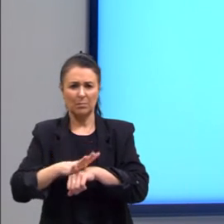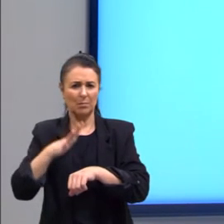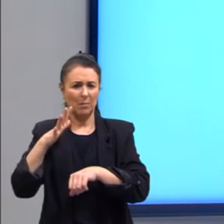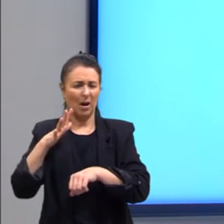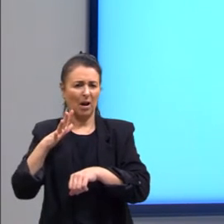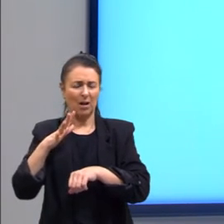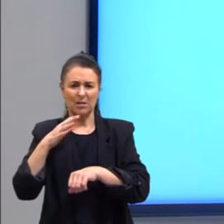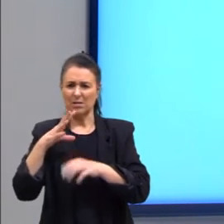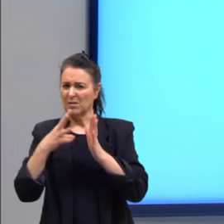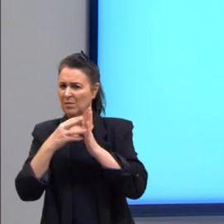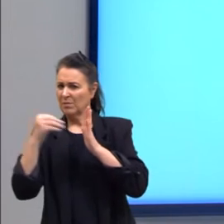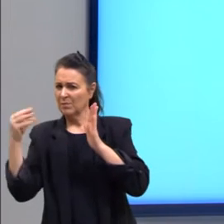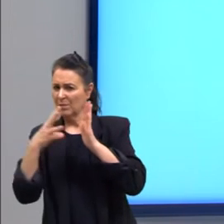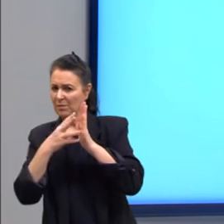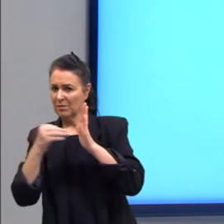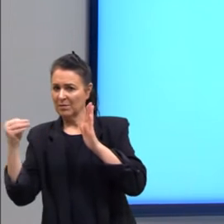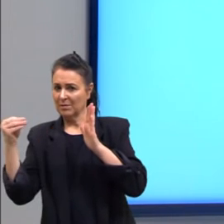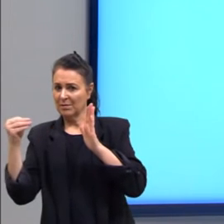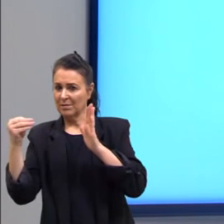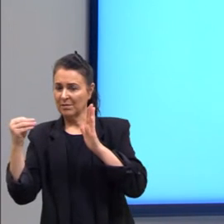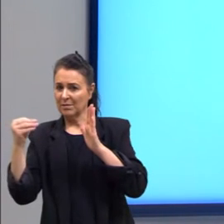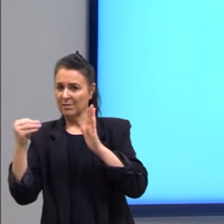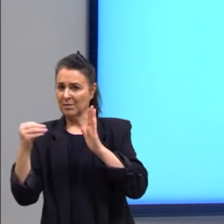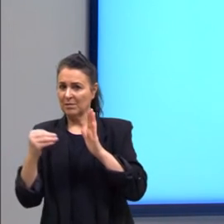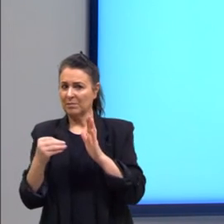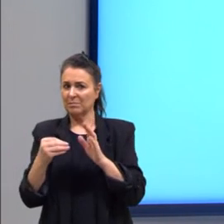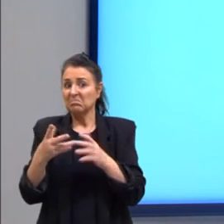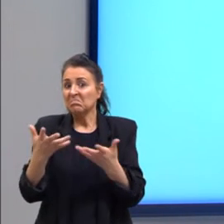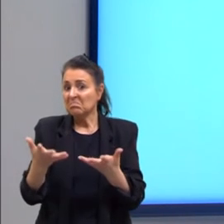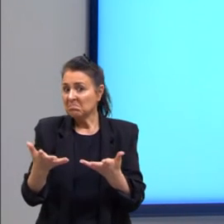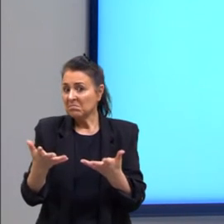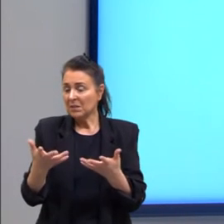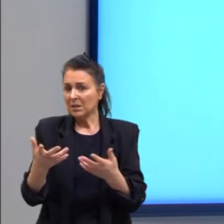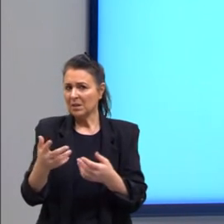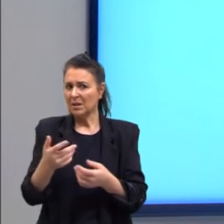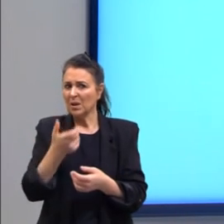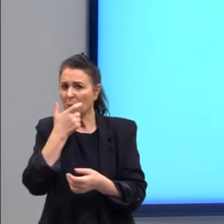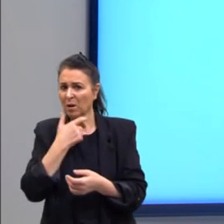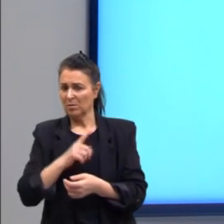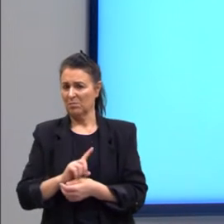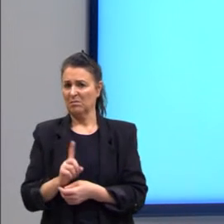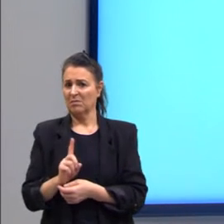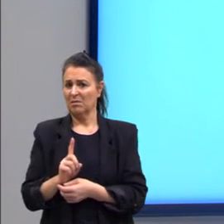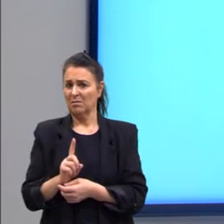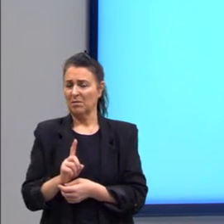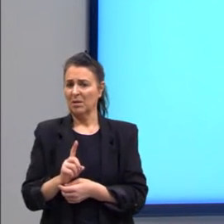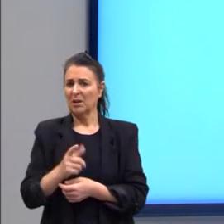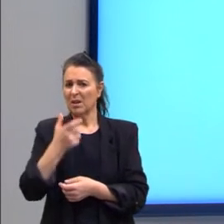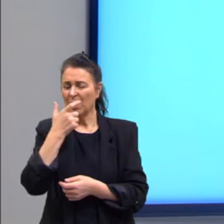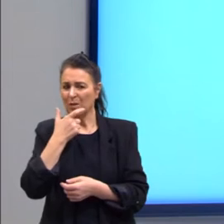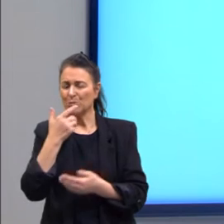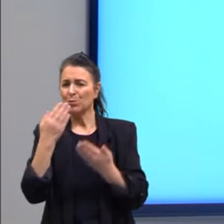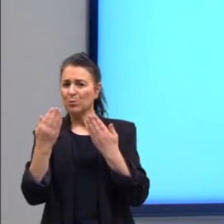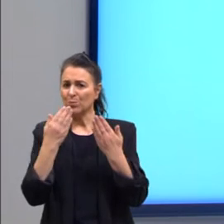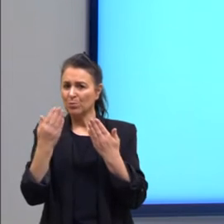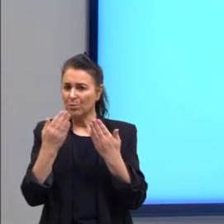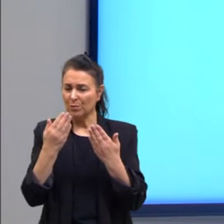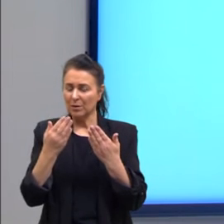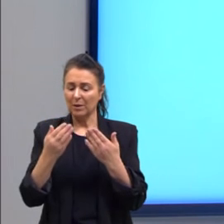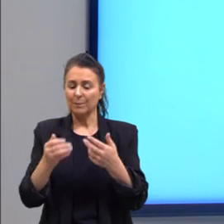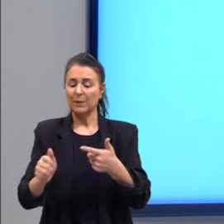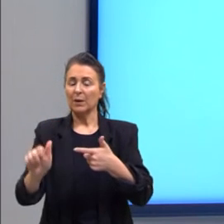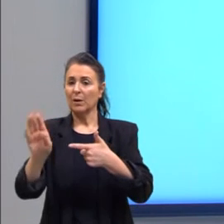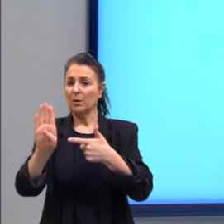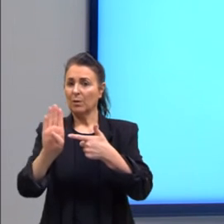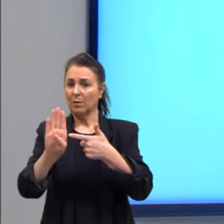está relacionado né gente na verdade tá mais aqui vou pular tá mais para deixar em dúvida aqui na b